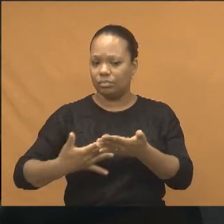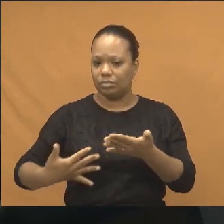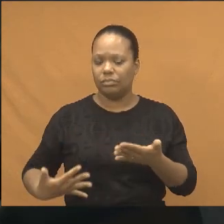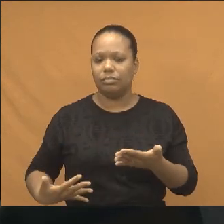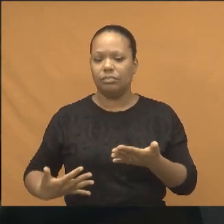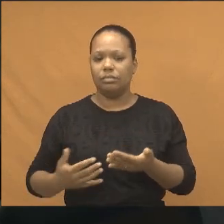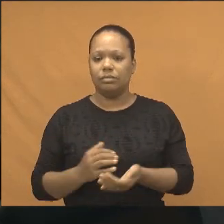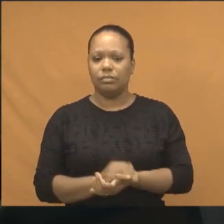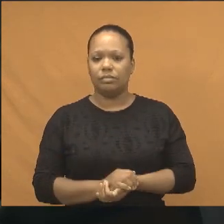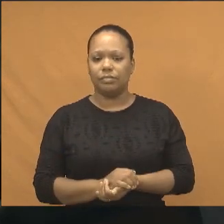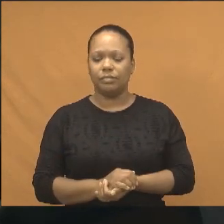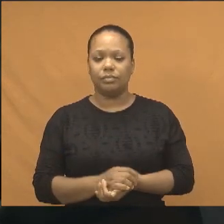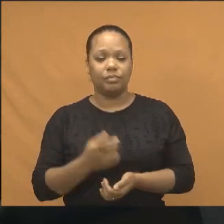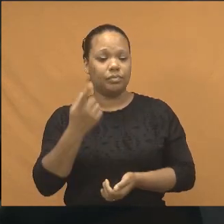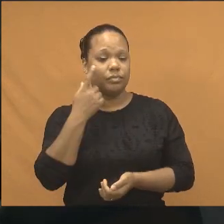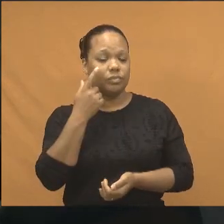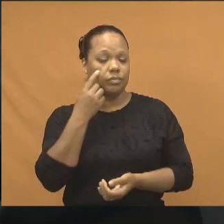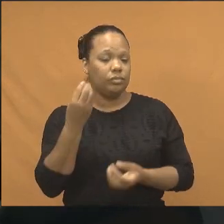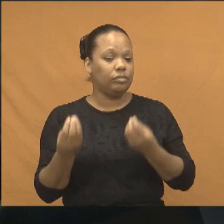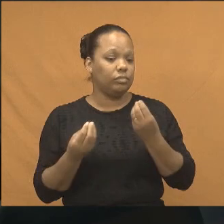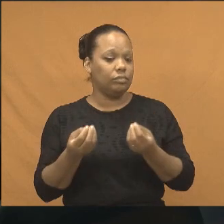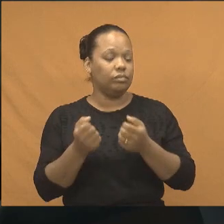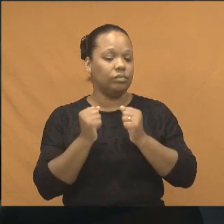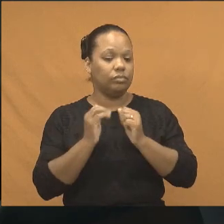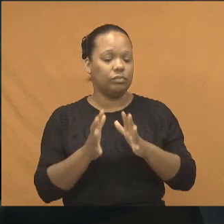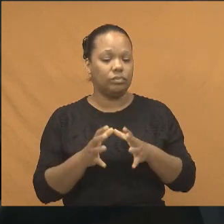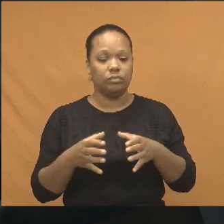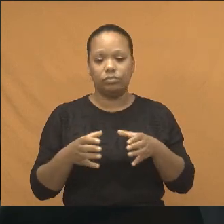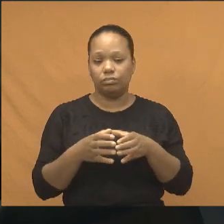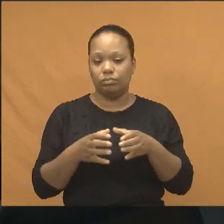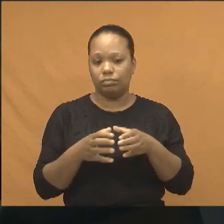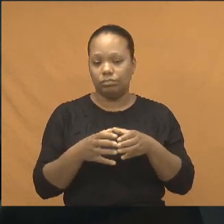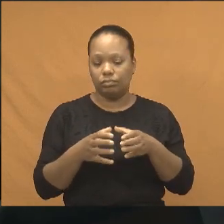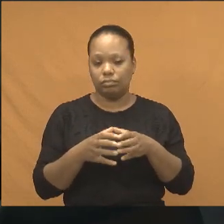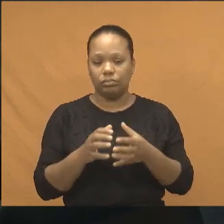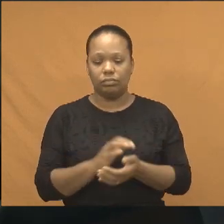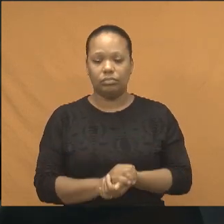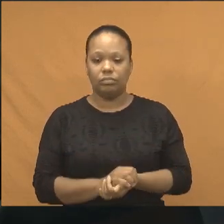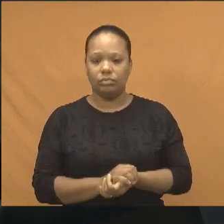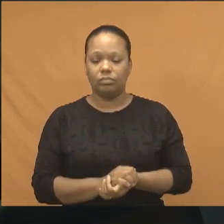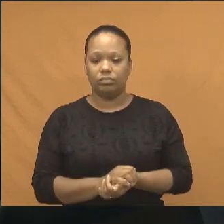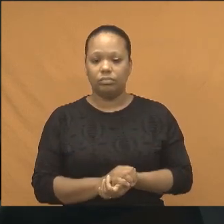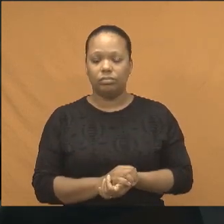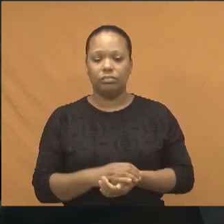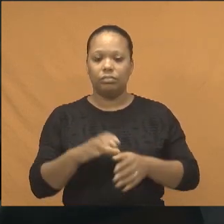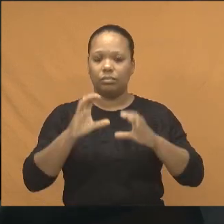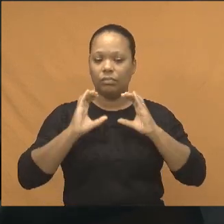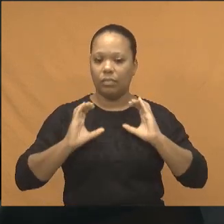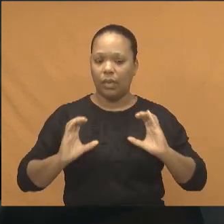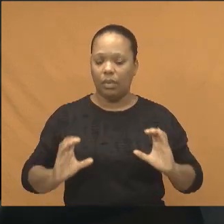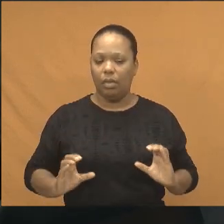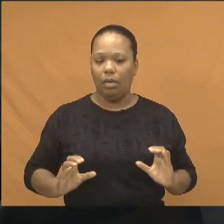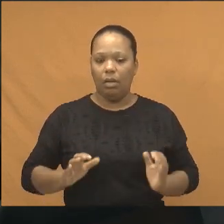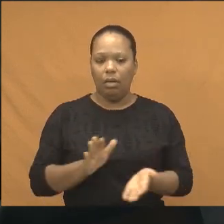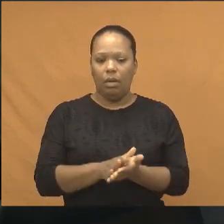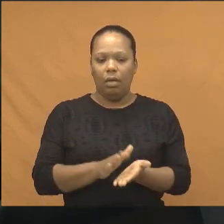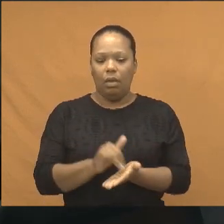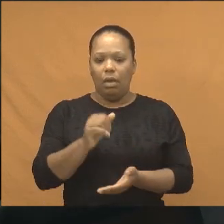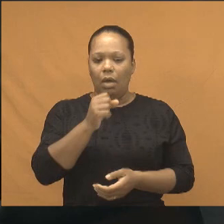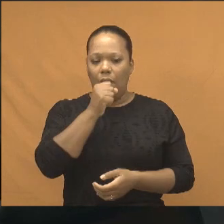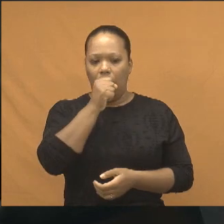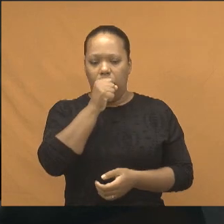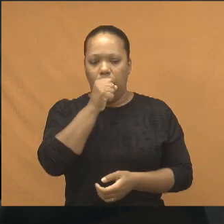na casa, a gente vê qual ação nós vamos fazer, uma comissão, alguma coisa, porque é pelo cidadão jacareense que nós temos que fazer isso.